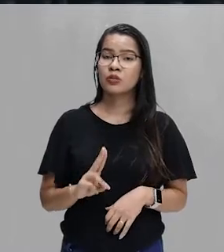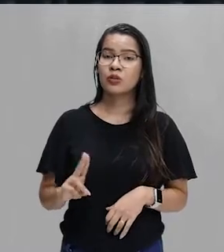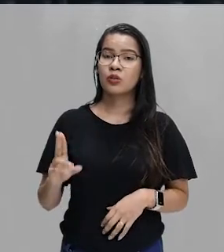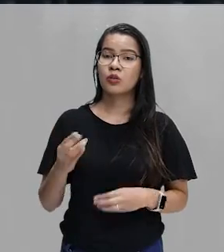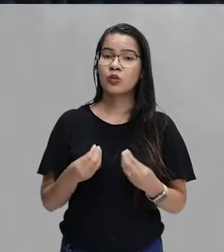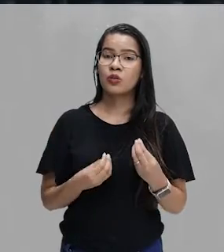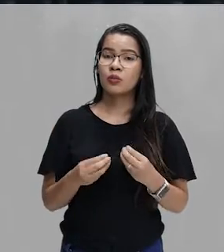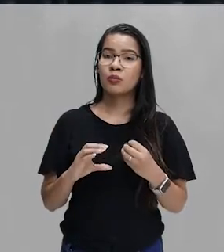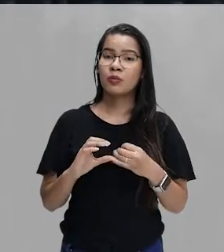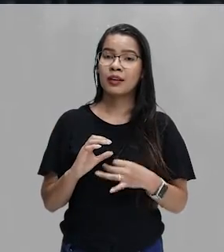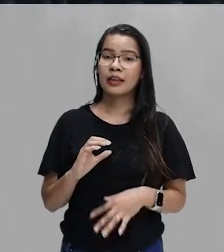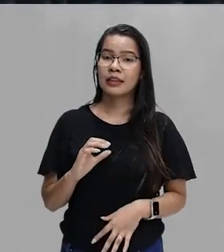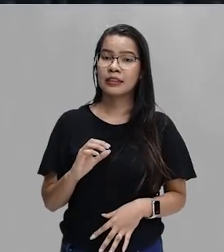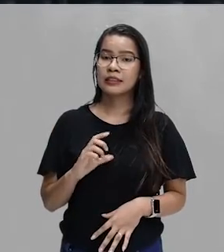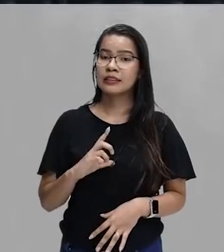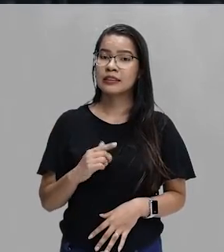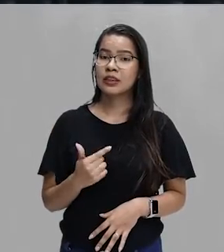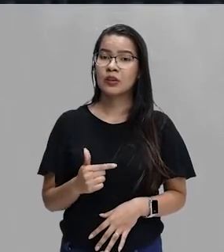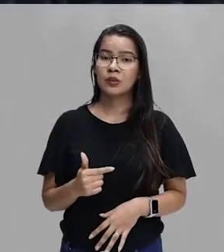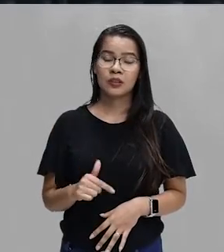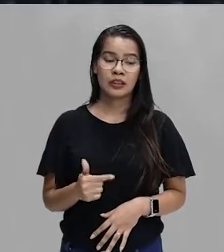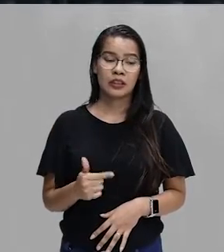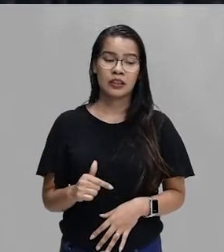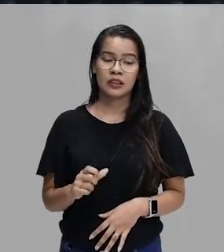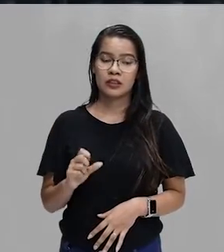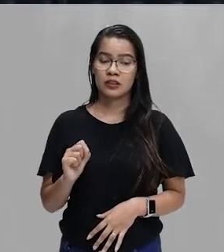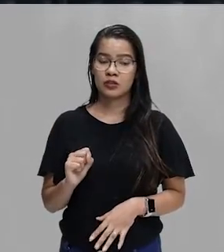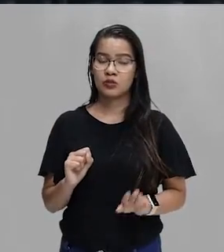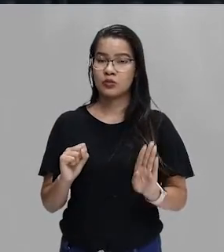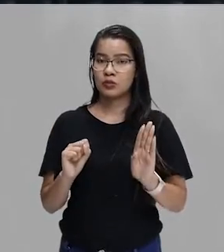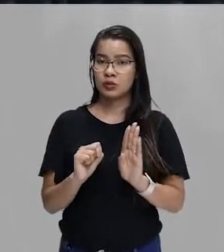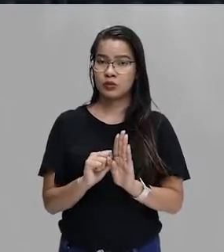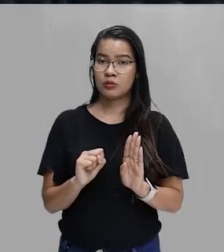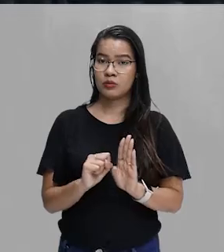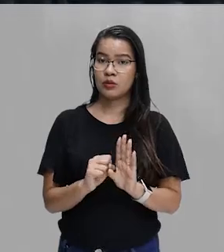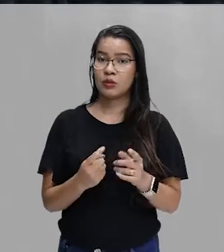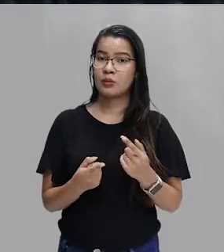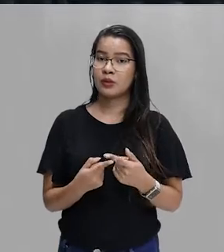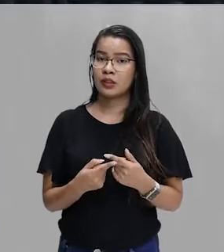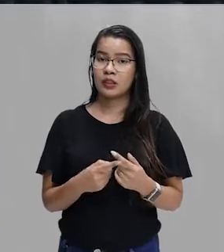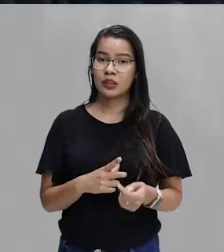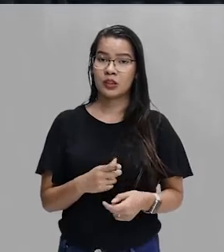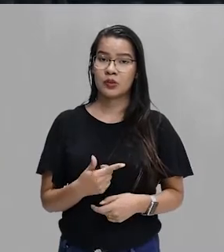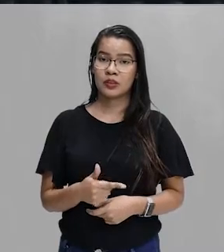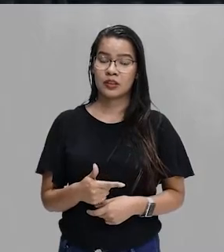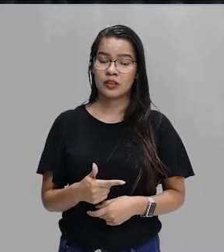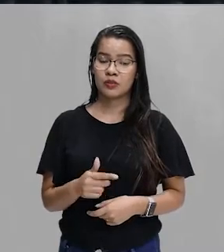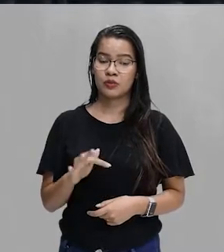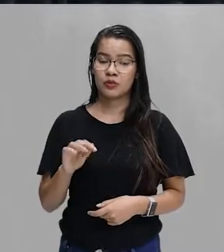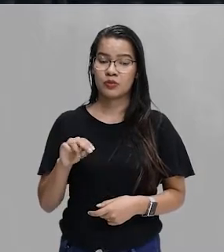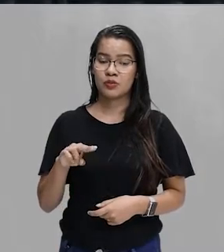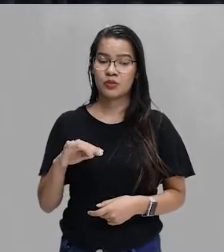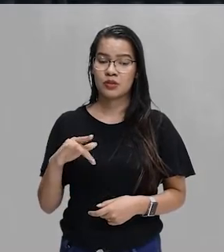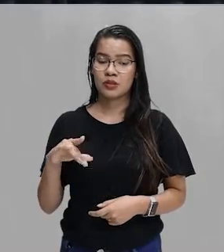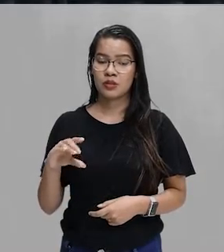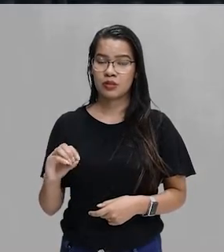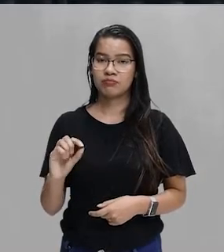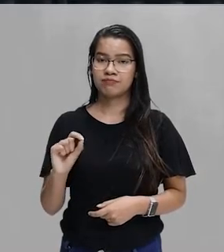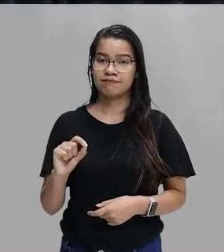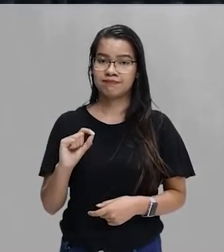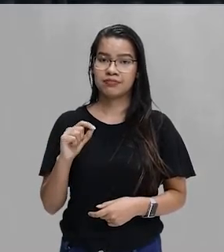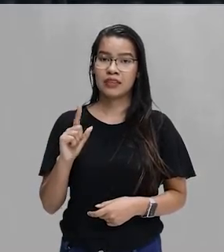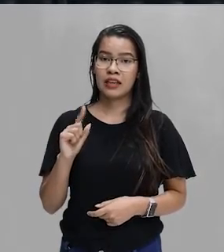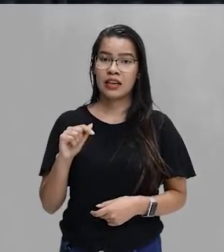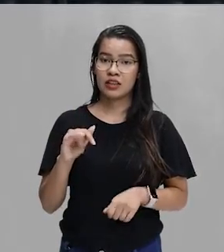uma característica. Ela não é substantiva. Por quê? Porque ela não vai ter função de substantivo, ela vai ter função de adjetivo, assunto